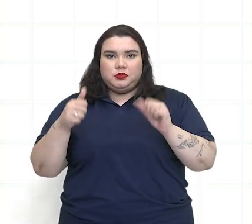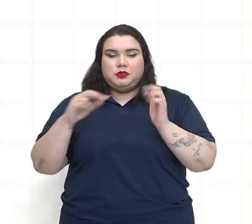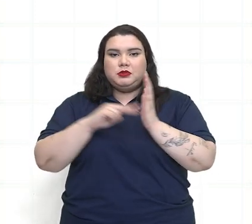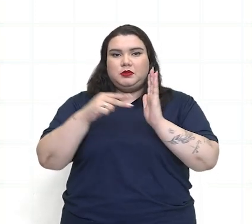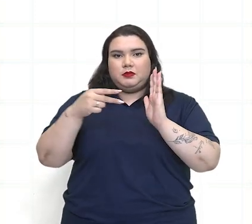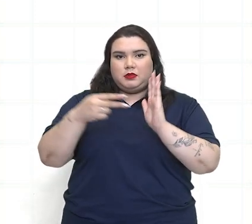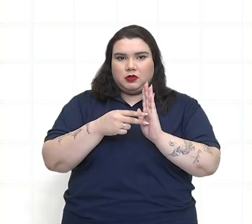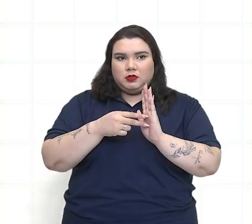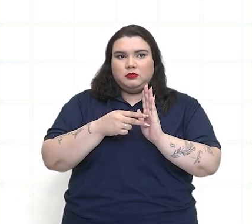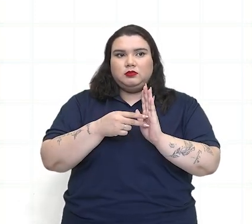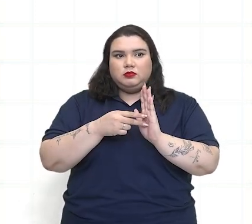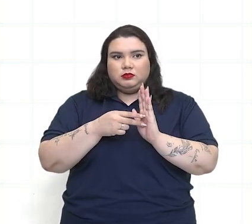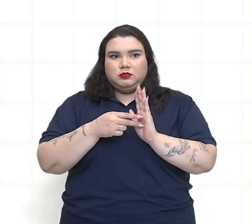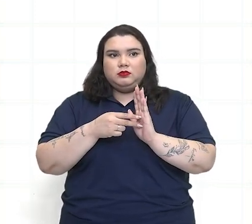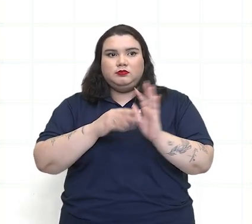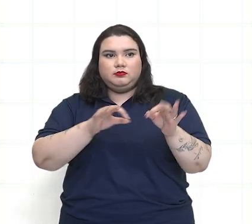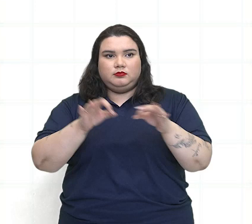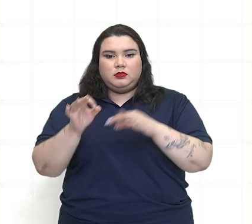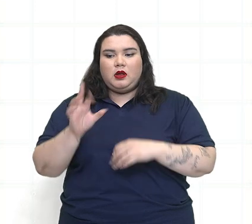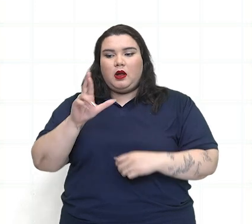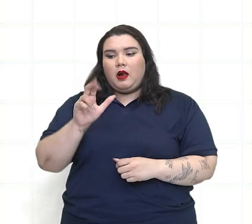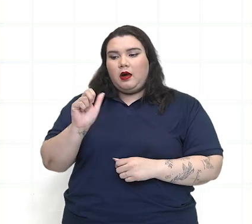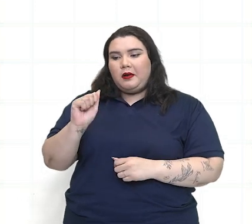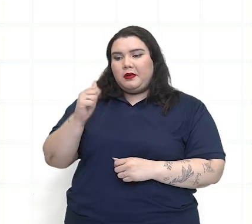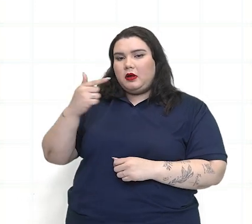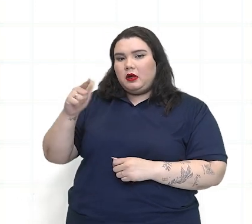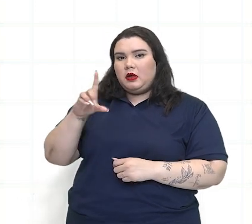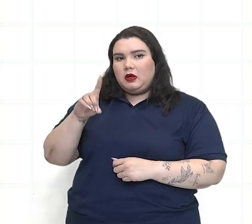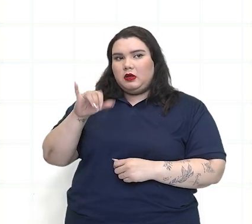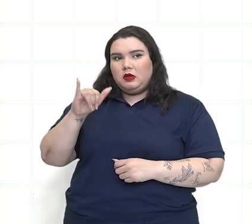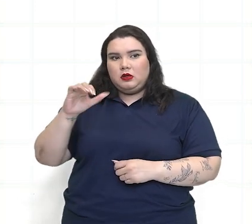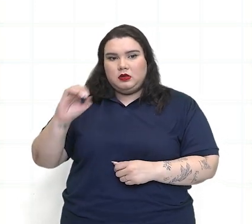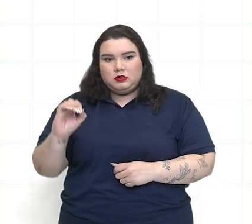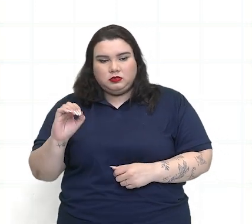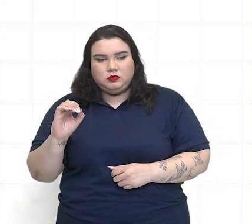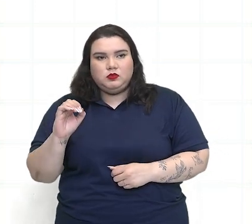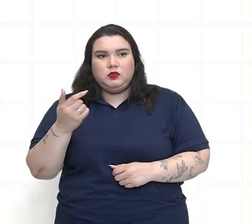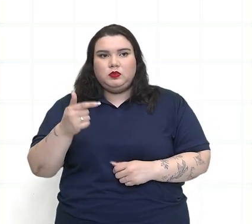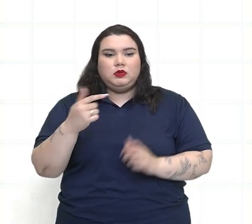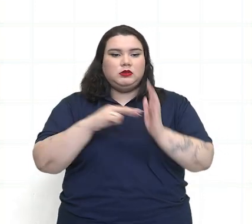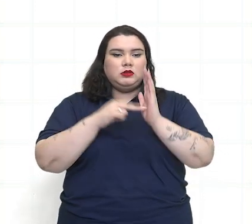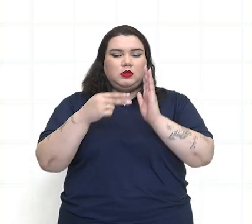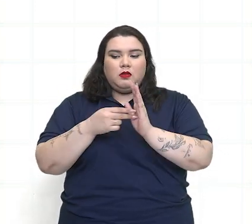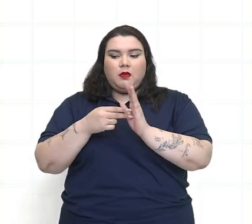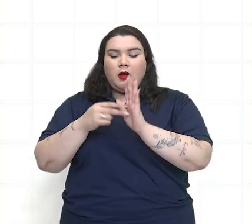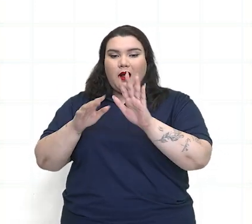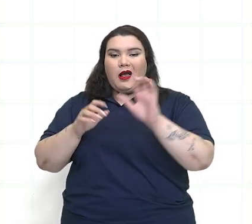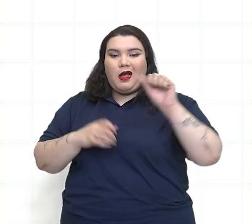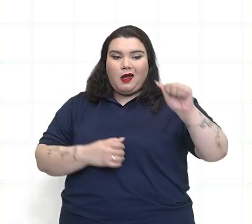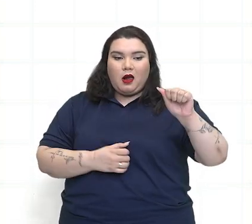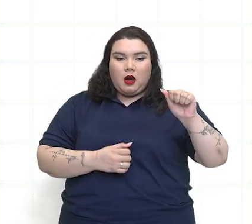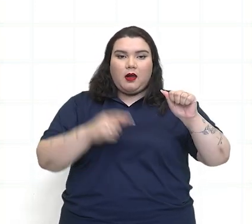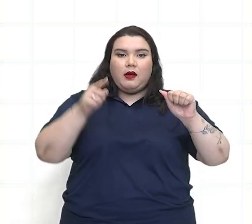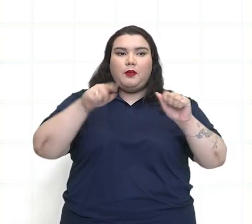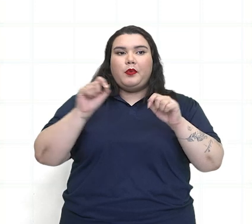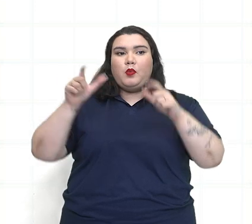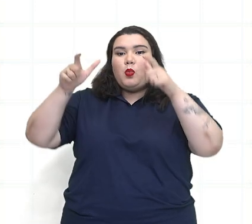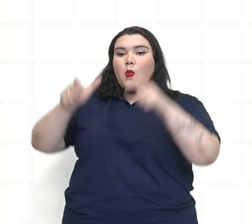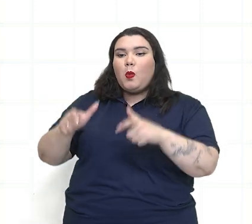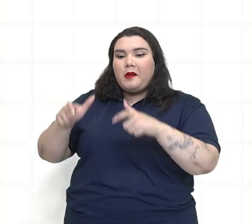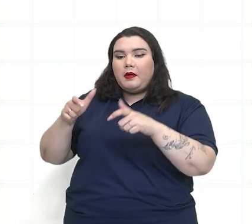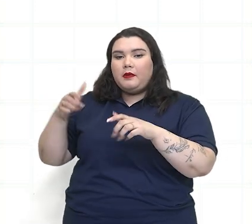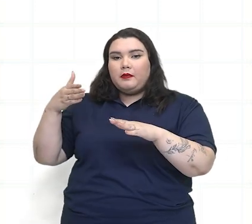sentido. Não significa, a rádio não significa mais o aparelho. Significa o quê? A